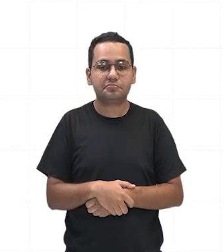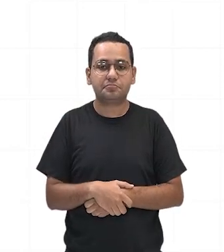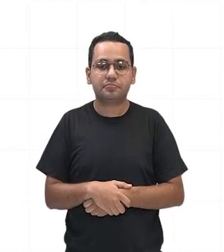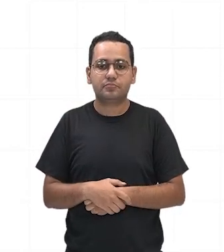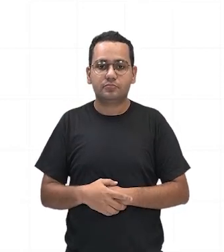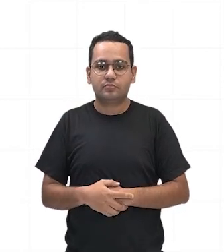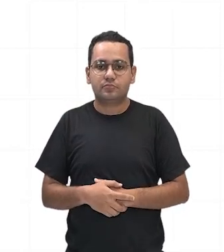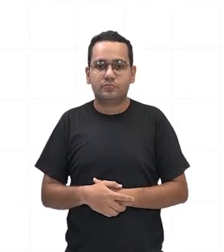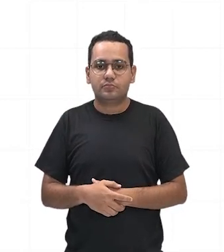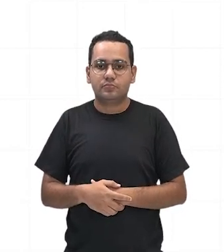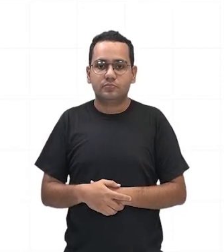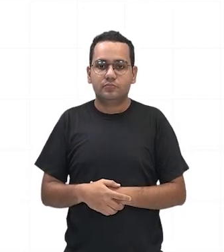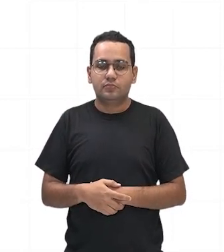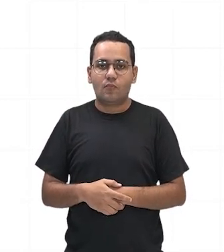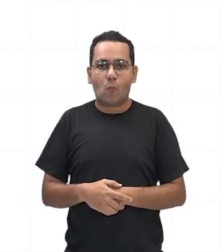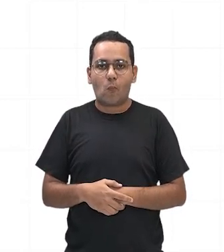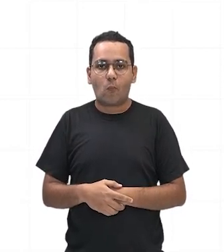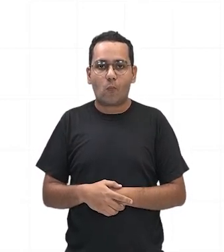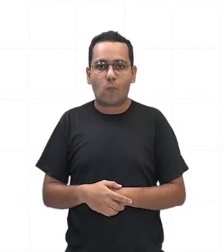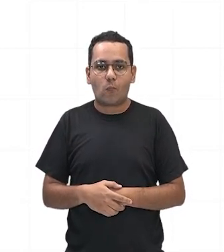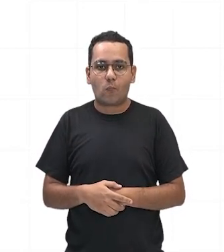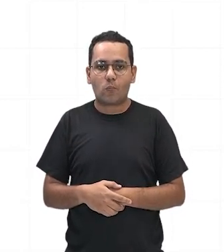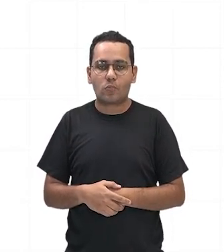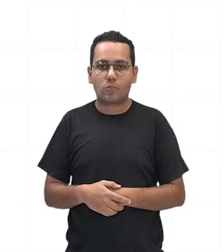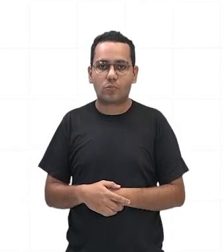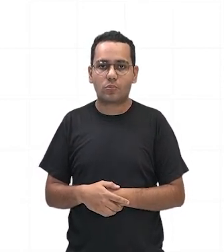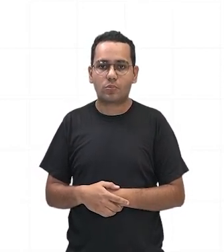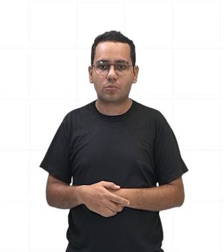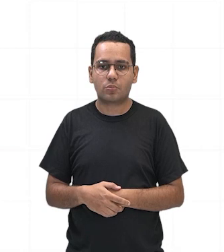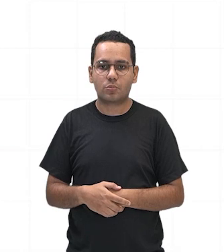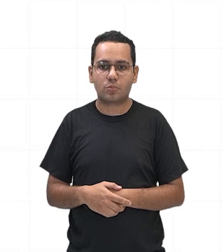parte aonde nós temos então aí